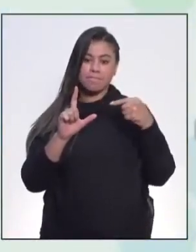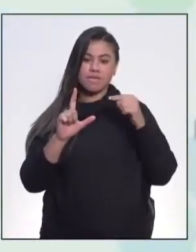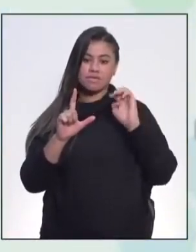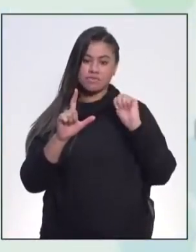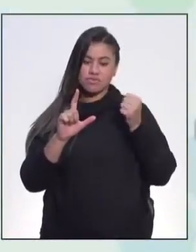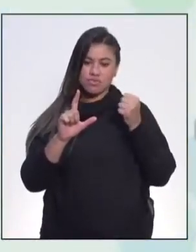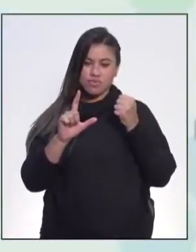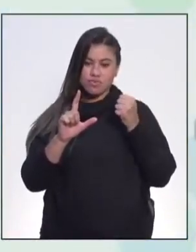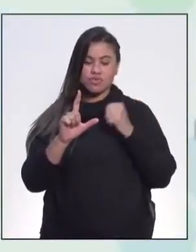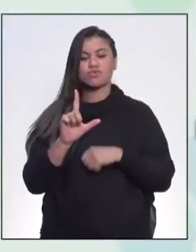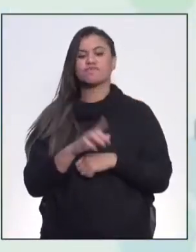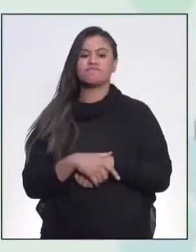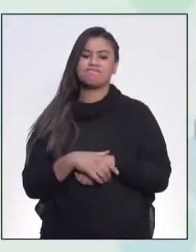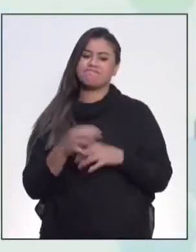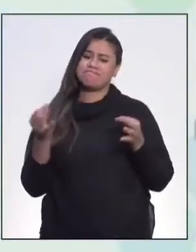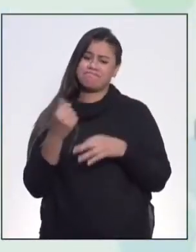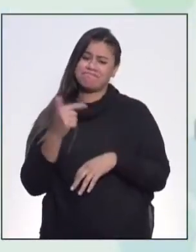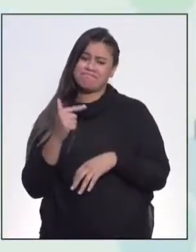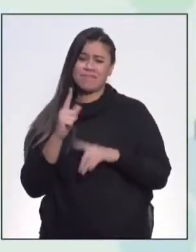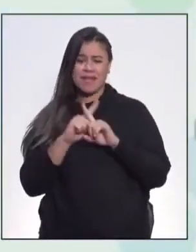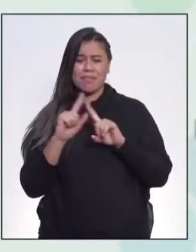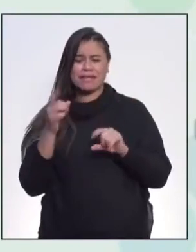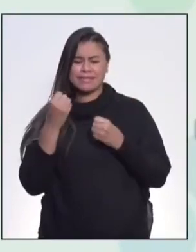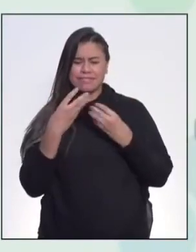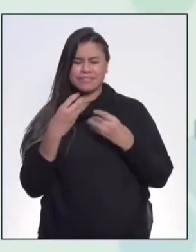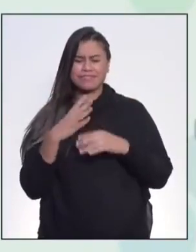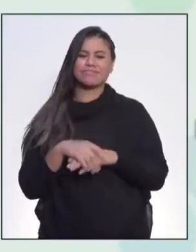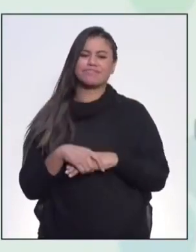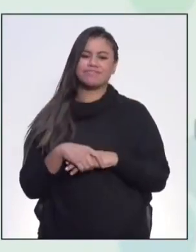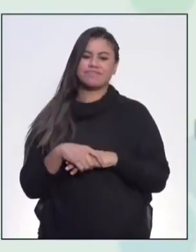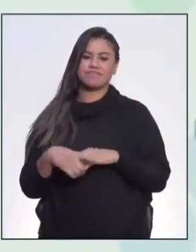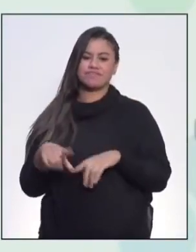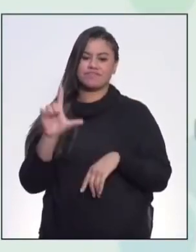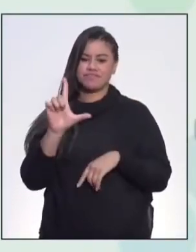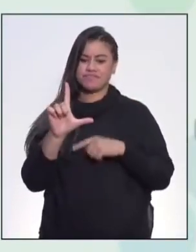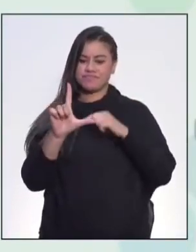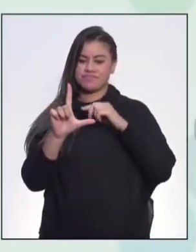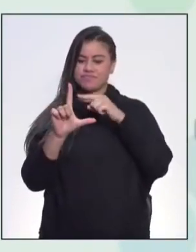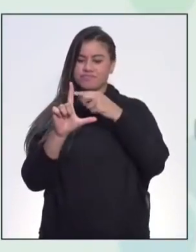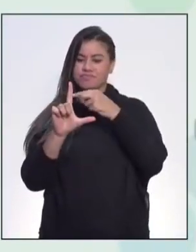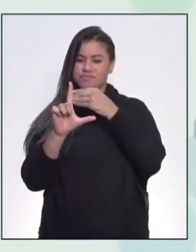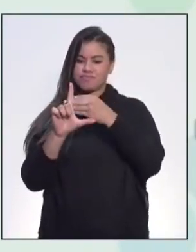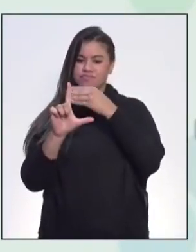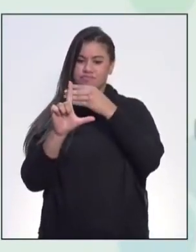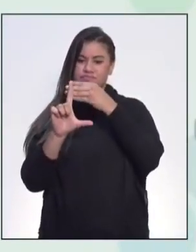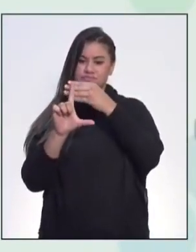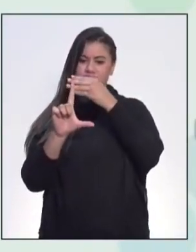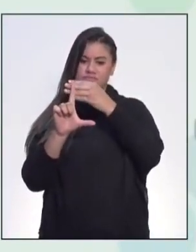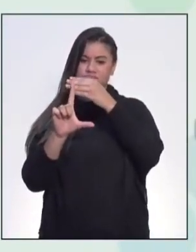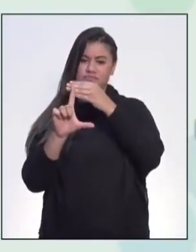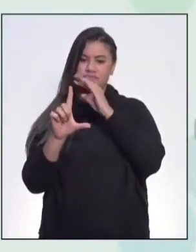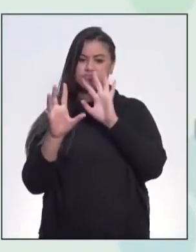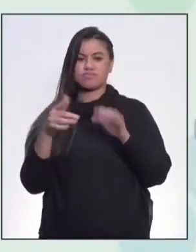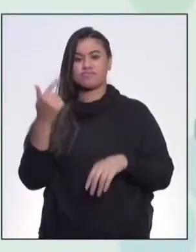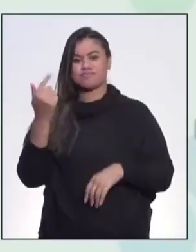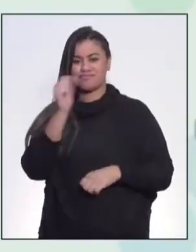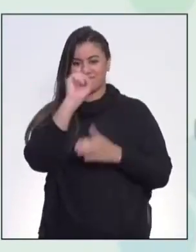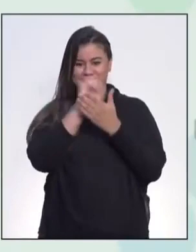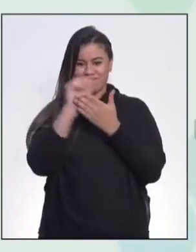essa mesma marcação, não ficou perfeito, mas tá bom. Vou marcar aqui 4 unidades para cima, não vai caber, né, professora Inês? 4, 8, vamos apagar ele.